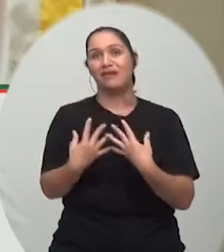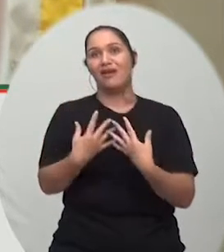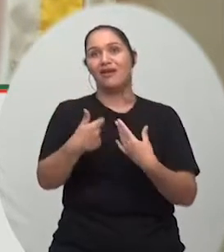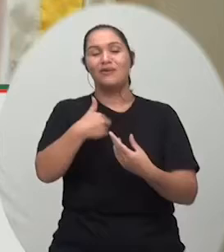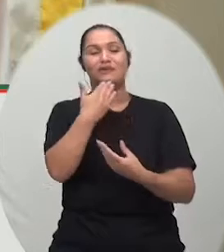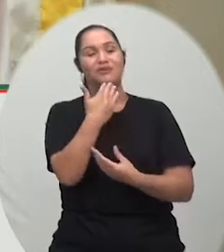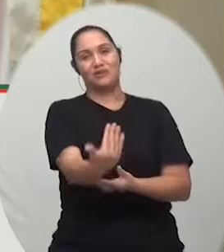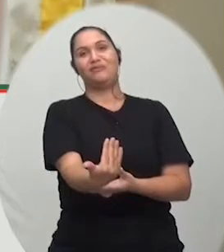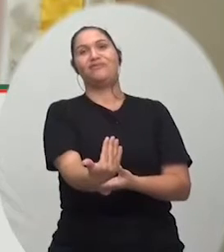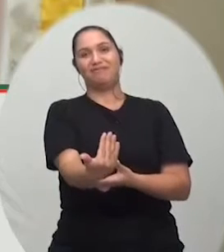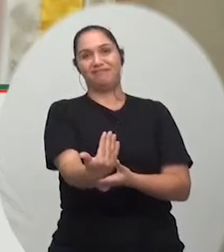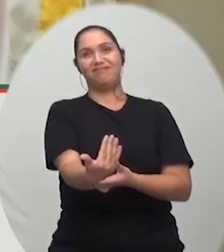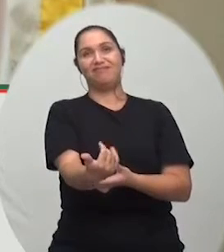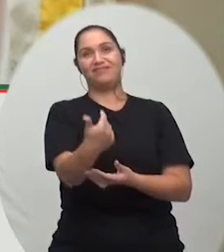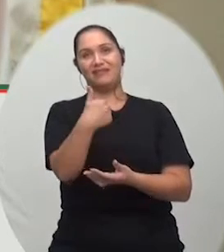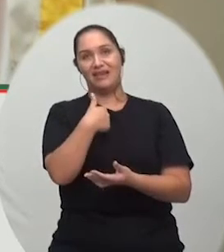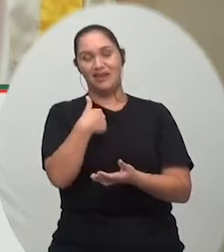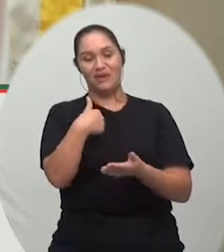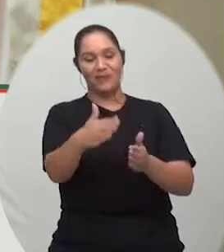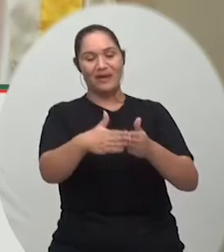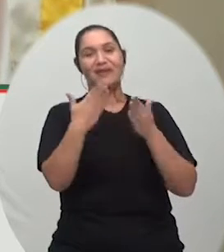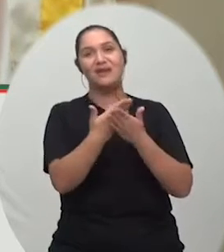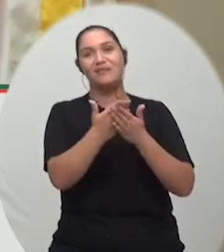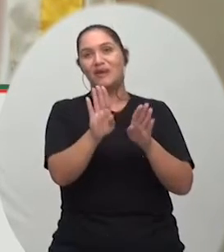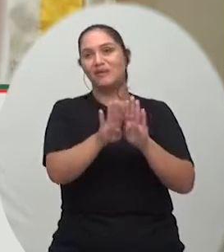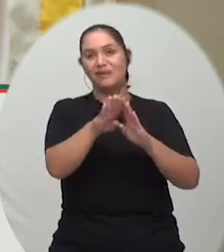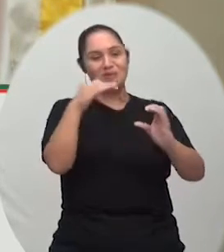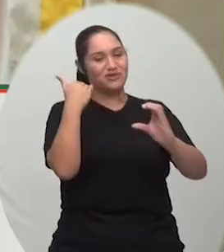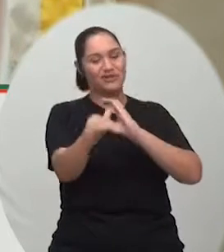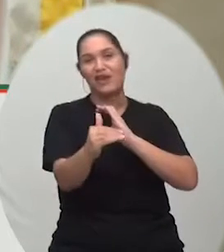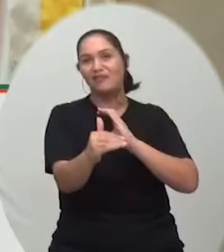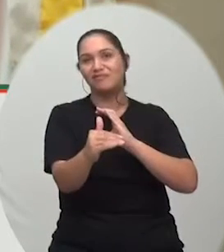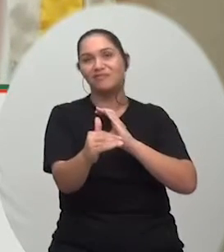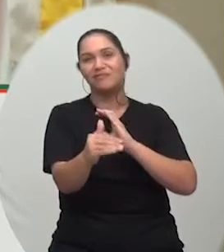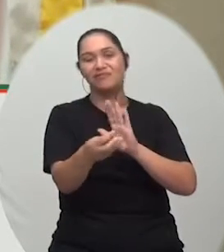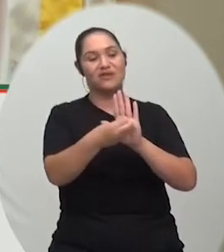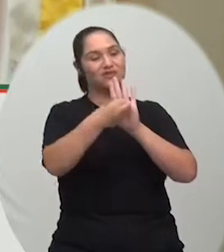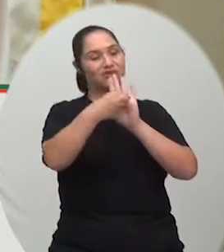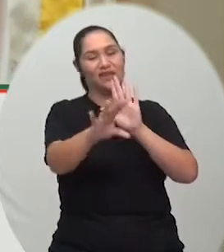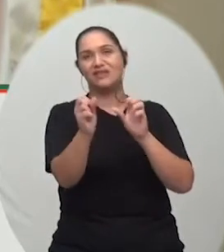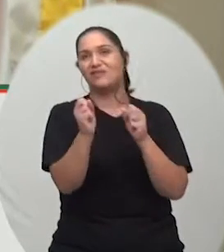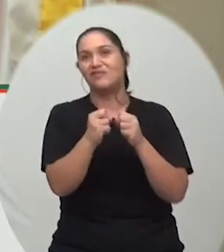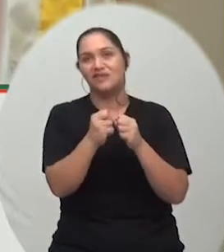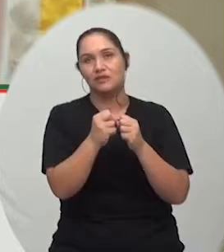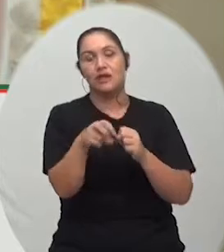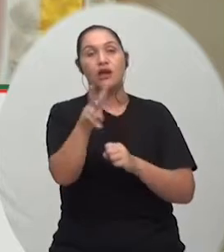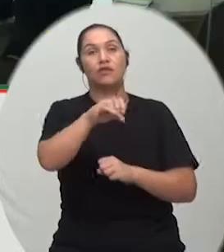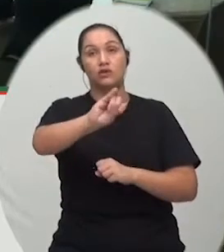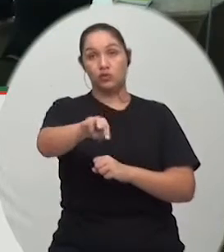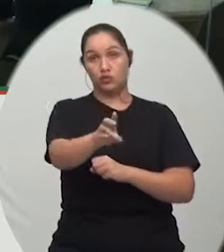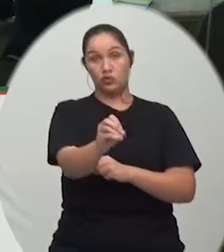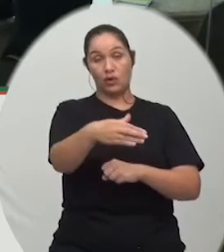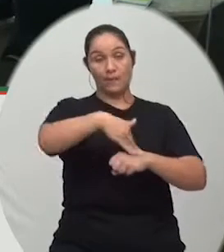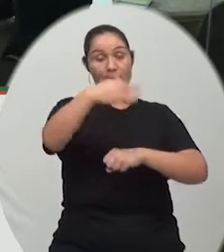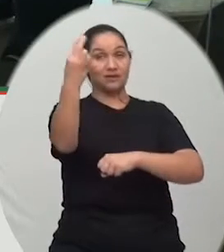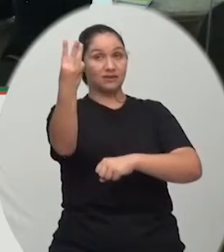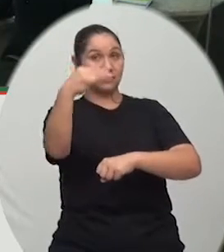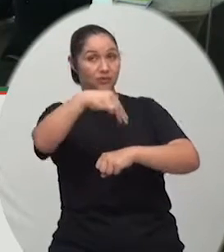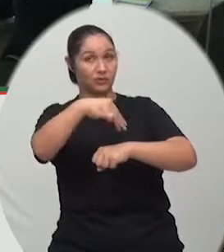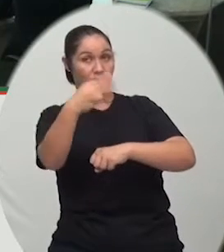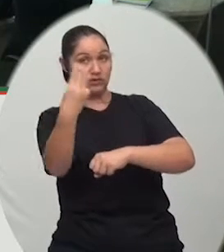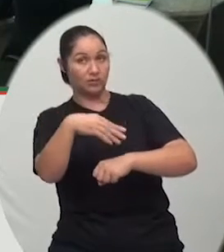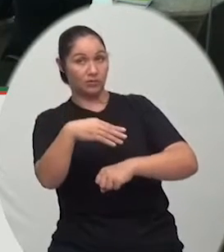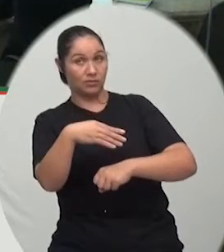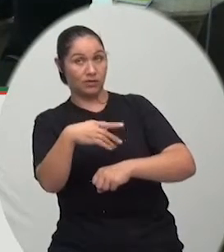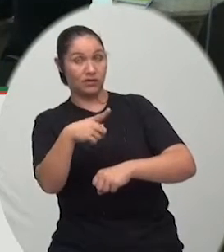pedi, eu já fiz requerimento, eu já fiz indicação. Vereador Júlio, você tem à disposição mais 3 minutos e 30 de por este